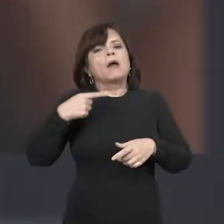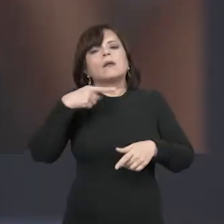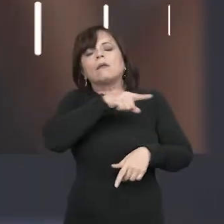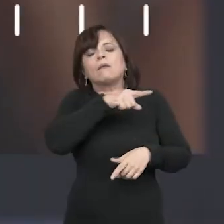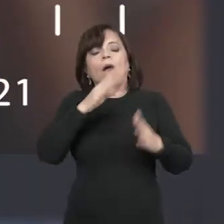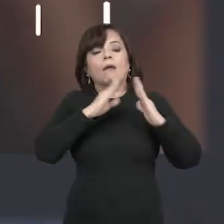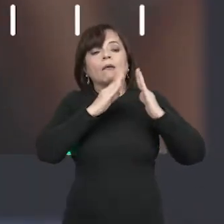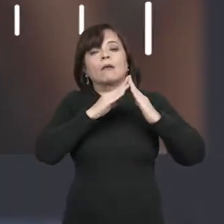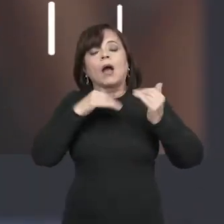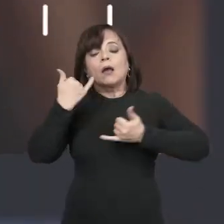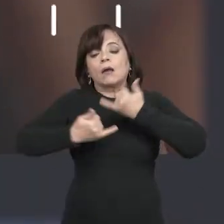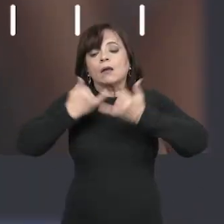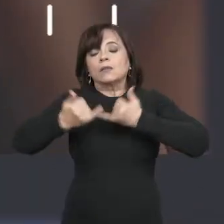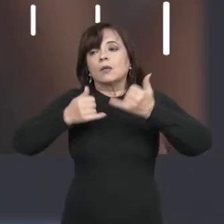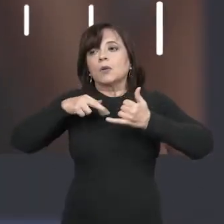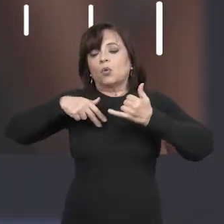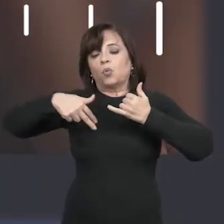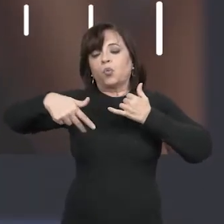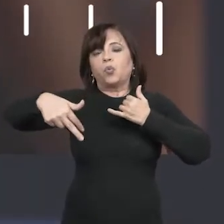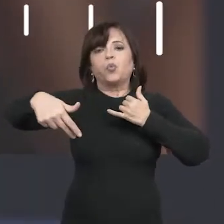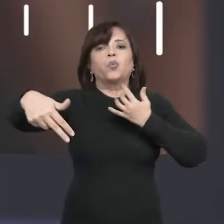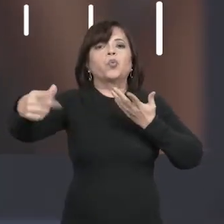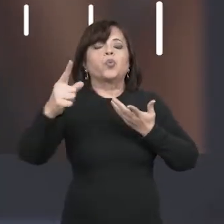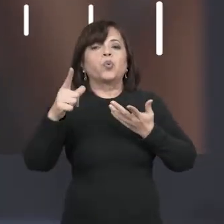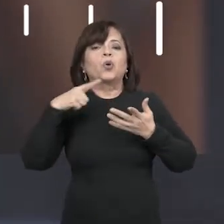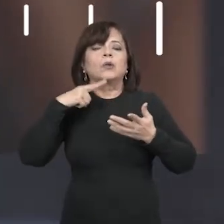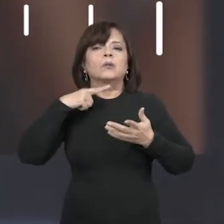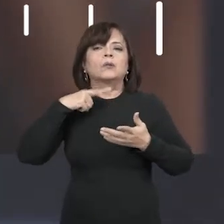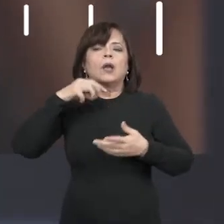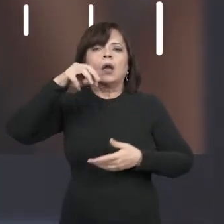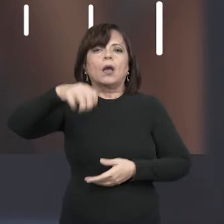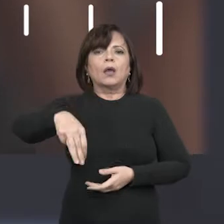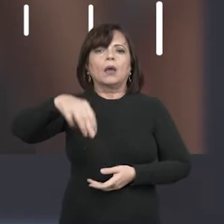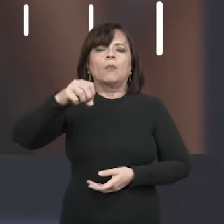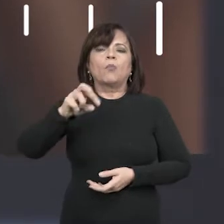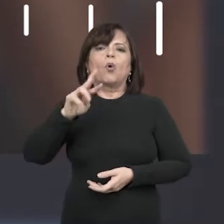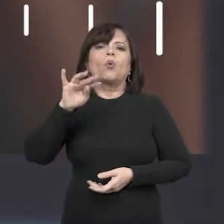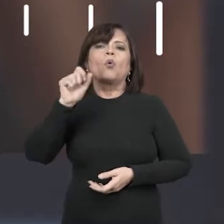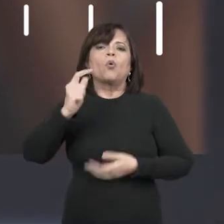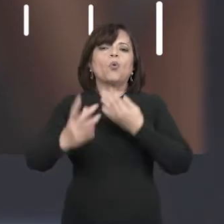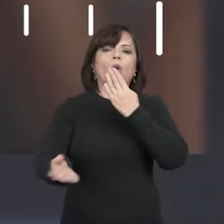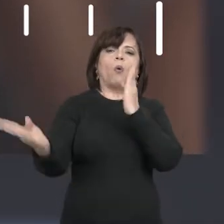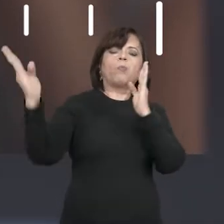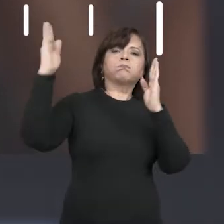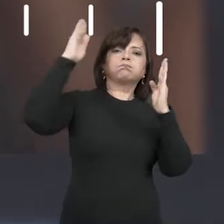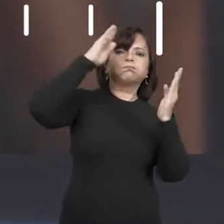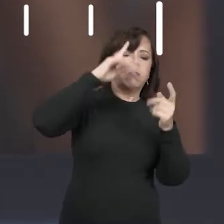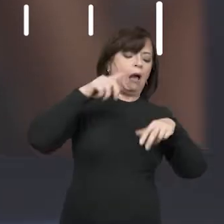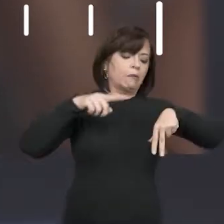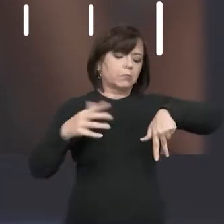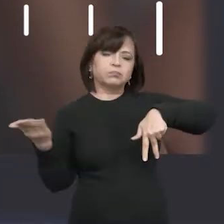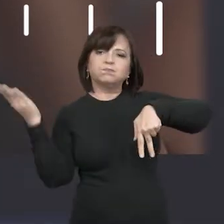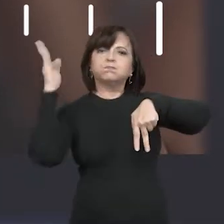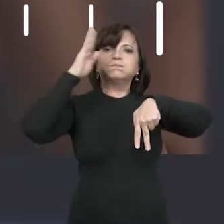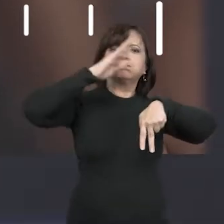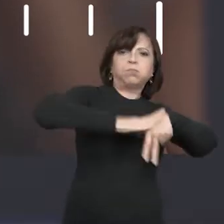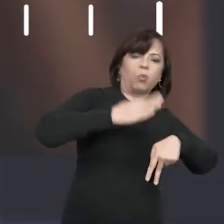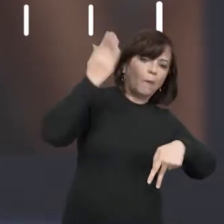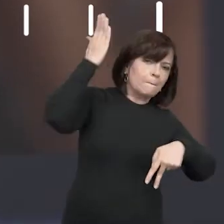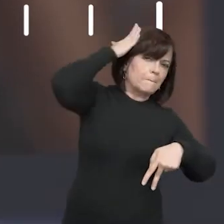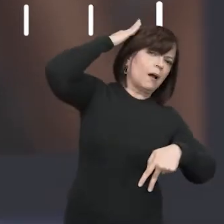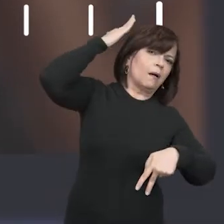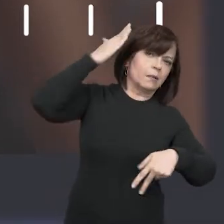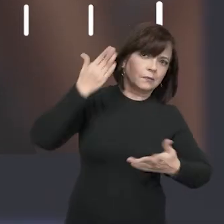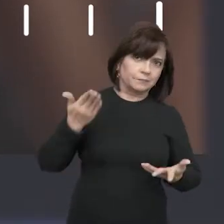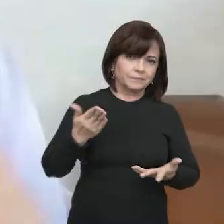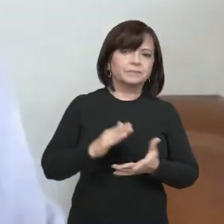a versão foi que ela teria saído de casa brincando e um pedaço de mourão, uma estaca, teria caído nela, causado a